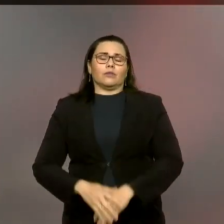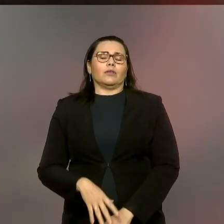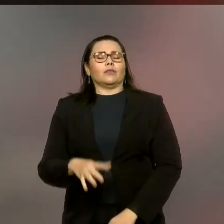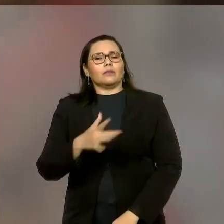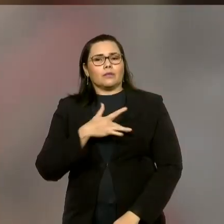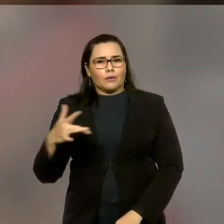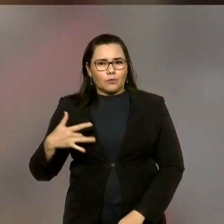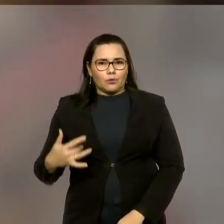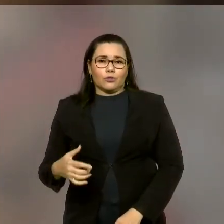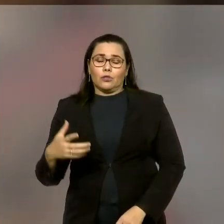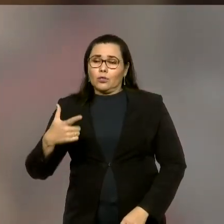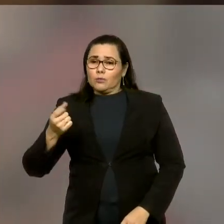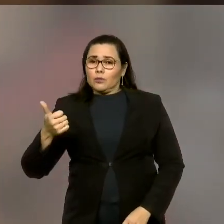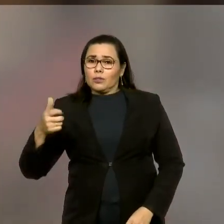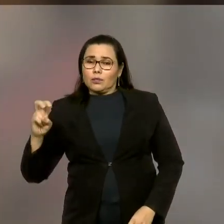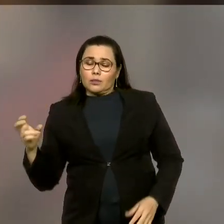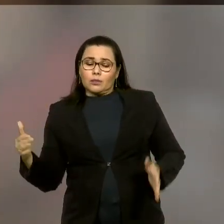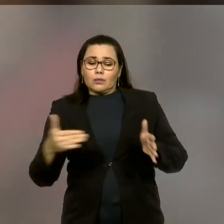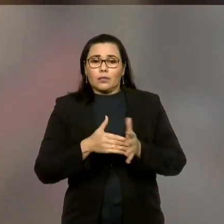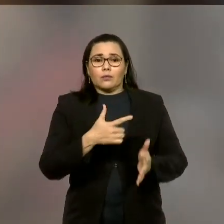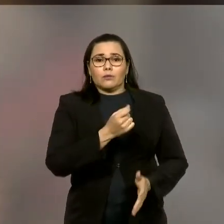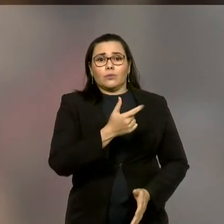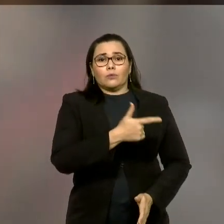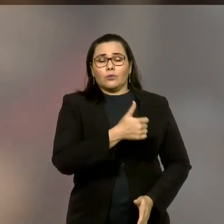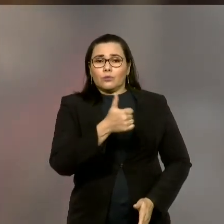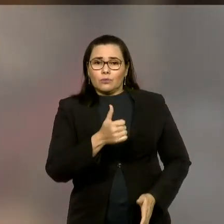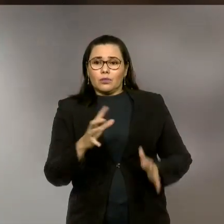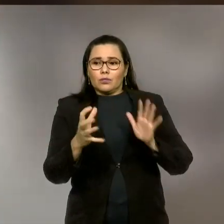a 2021 foram registrados